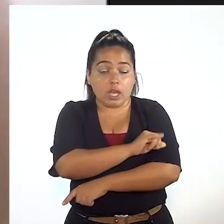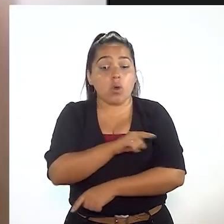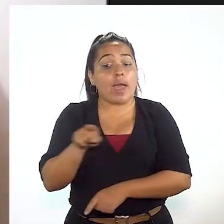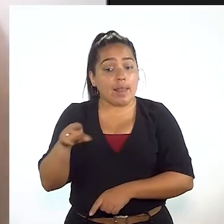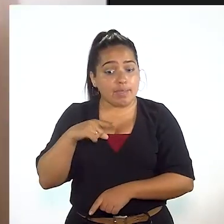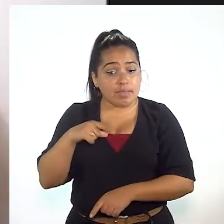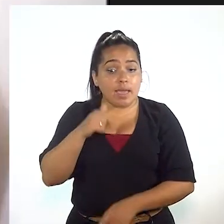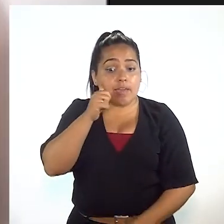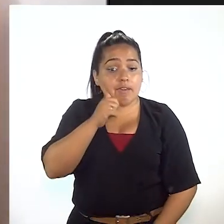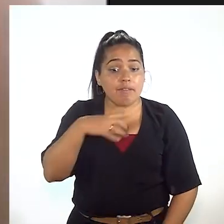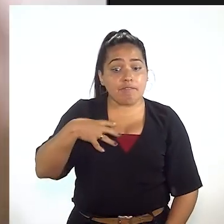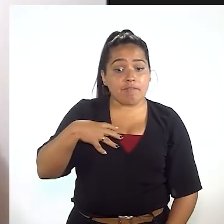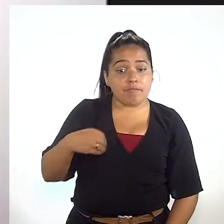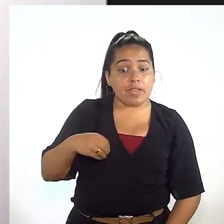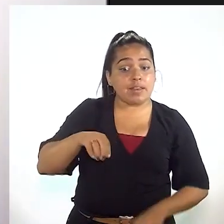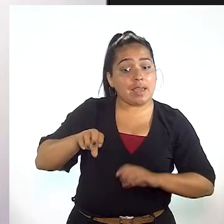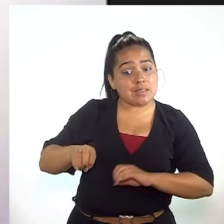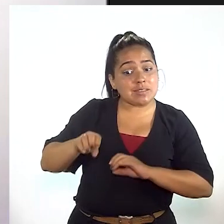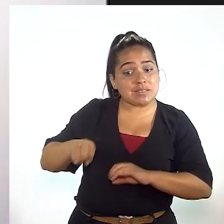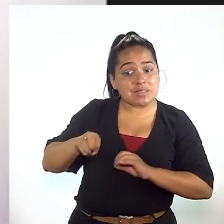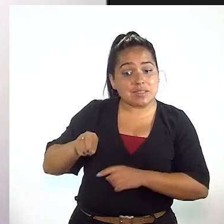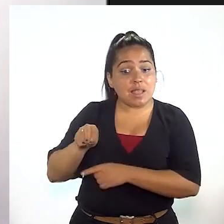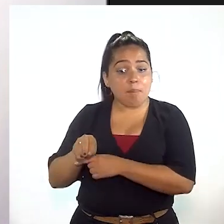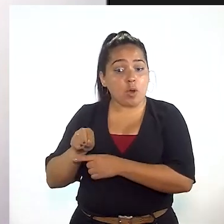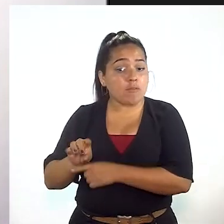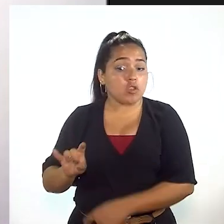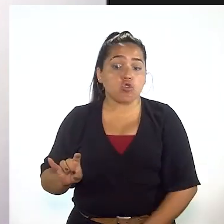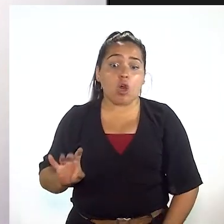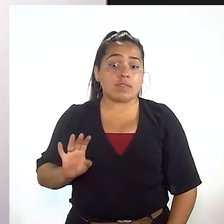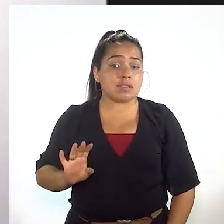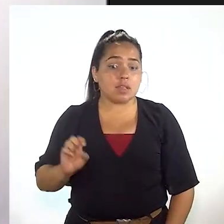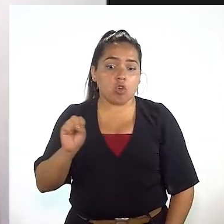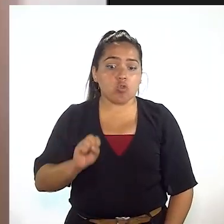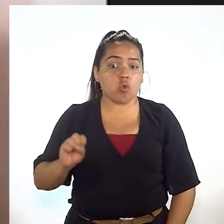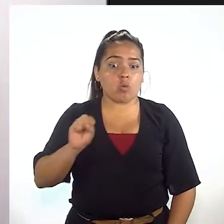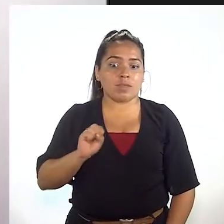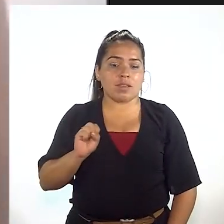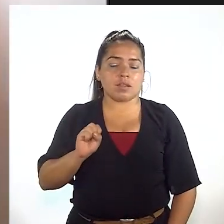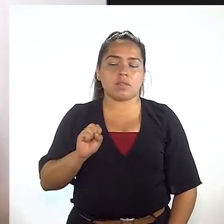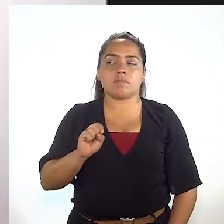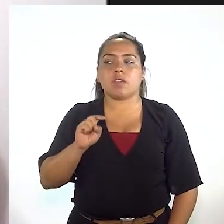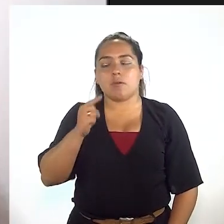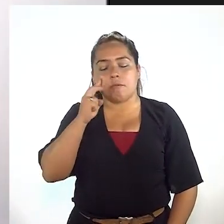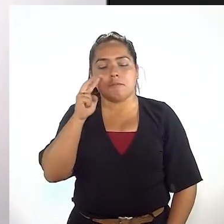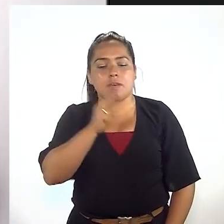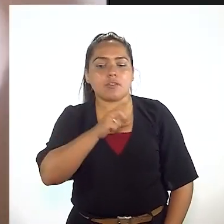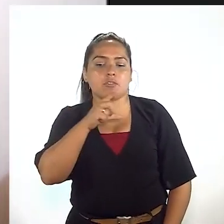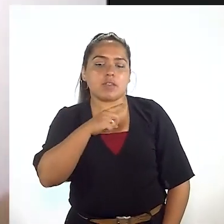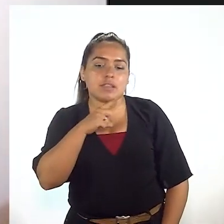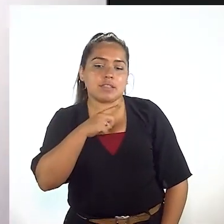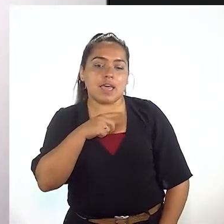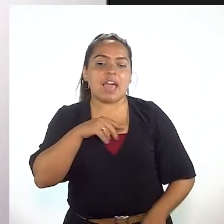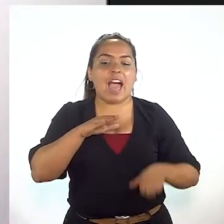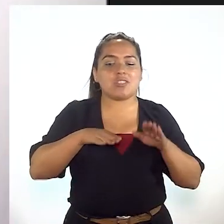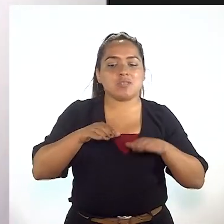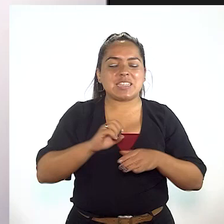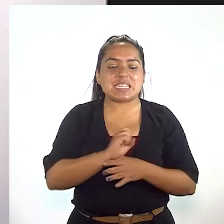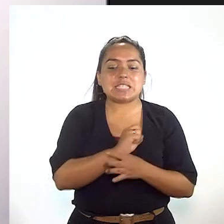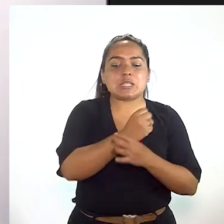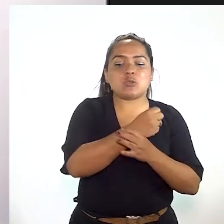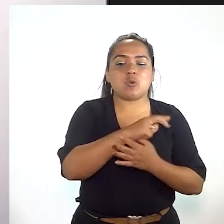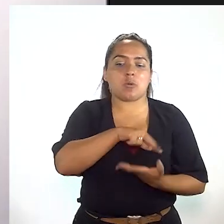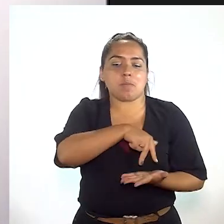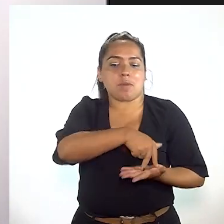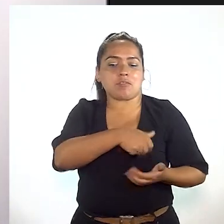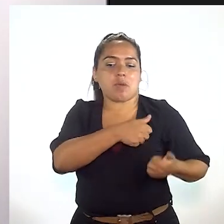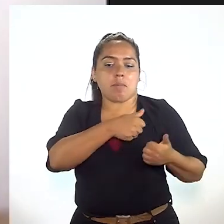gente vê como a autonomia ela realmente é possível. Eu tento trabalhar isso internamente dentro de mim e saber que a gente tem um chão aqui,